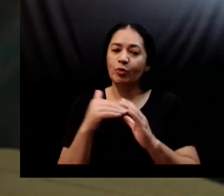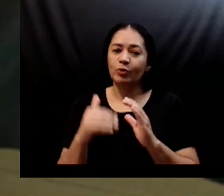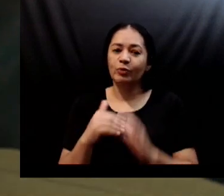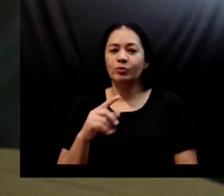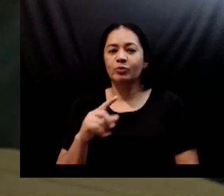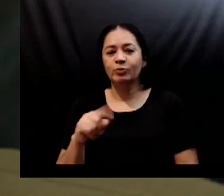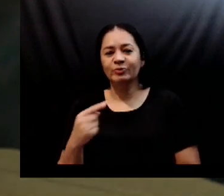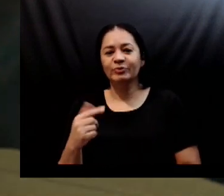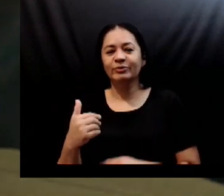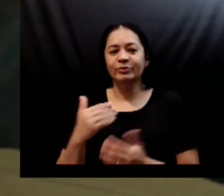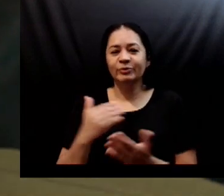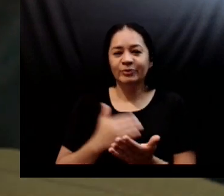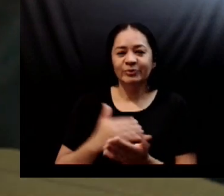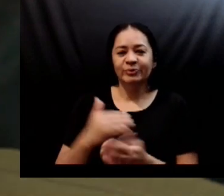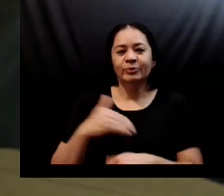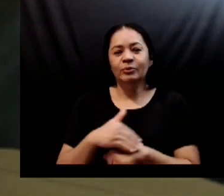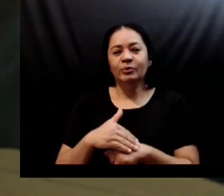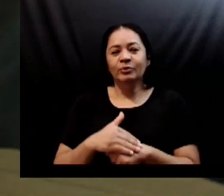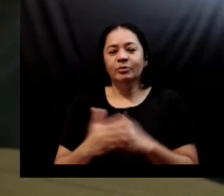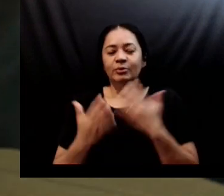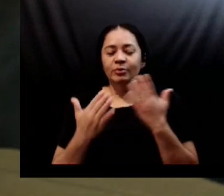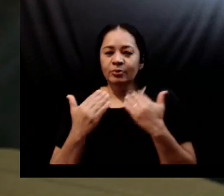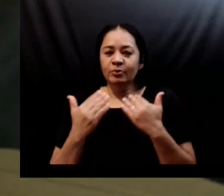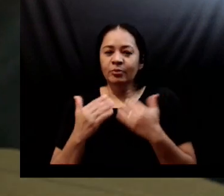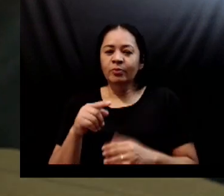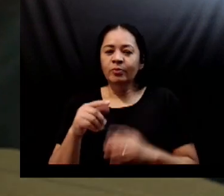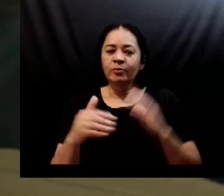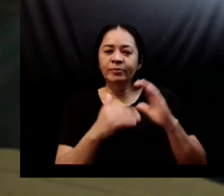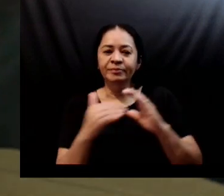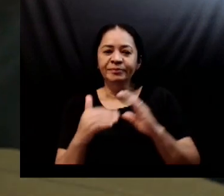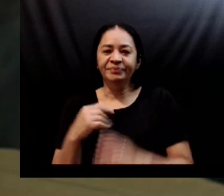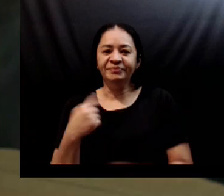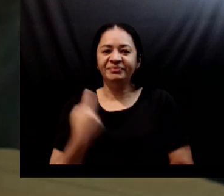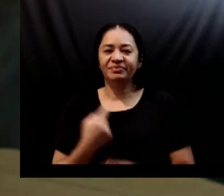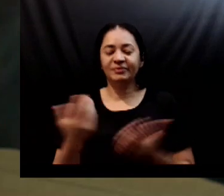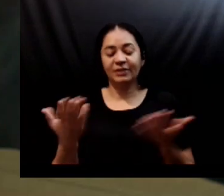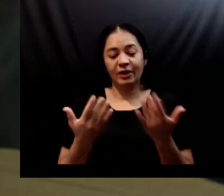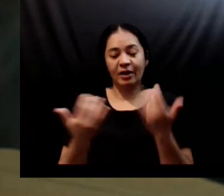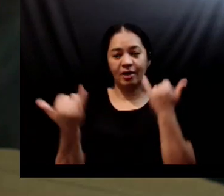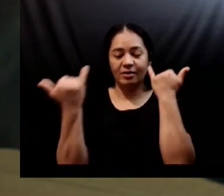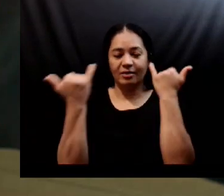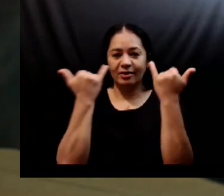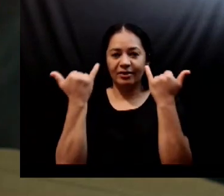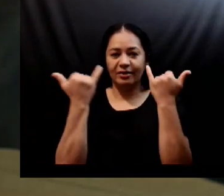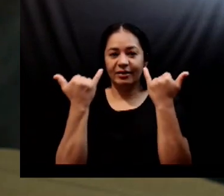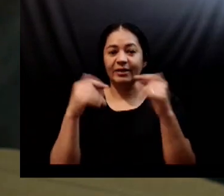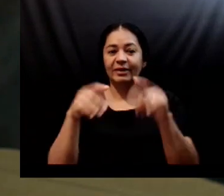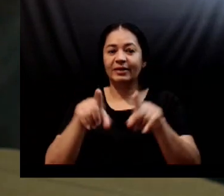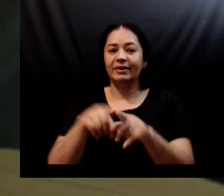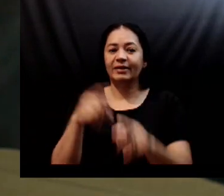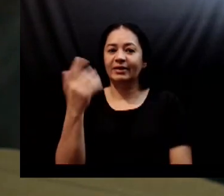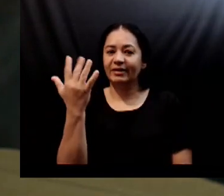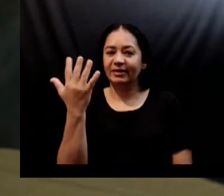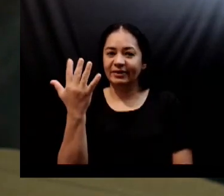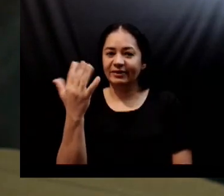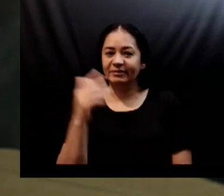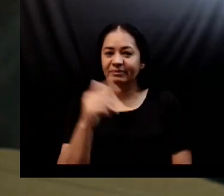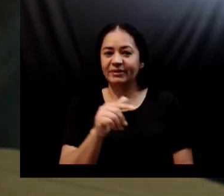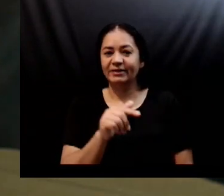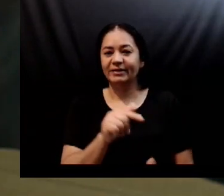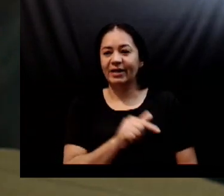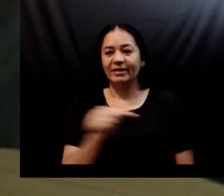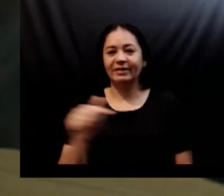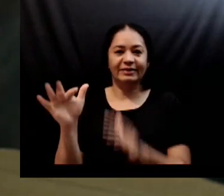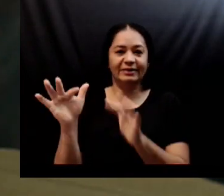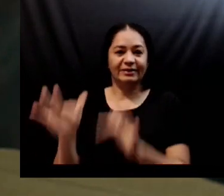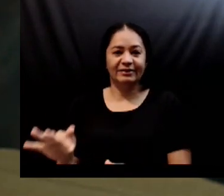nosso bate-papo. Enquanto você manda a sua mensagem, a gente atualiza as notícias e a previsão do tempo para o fim de semana. Vamos